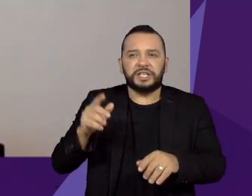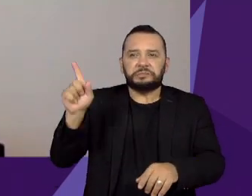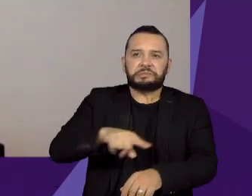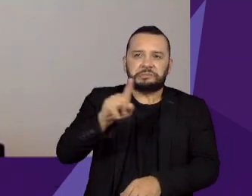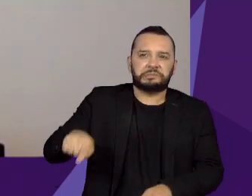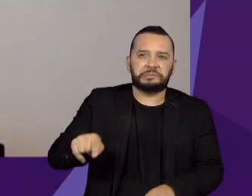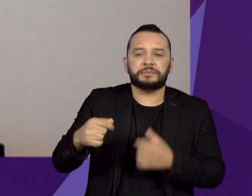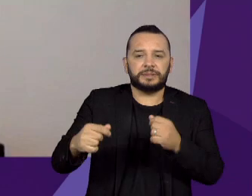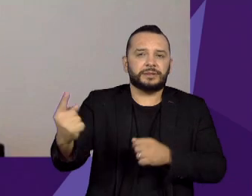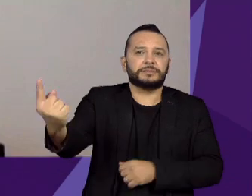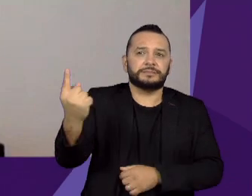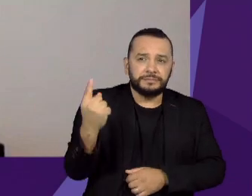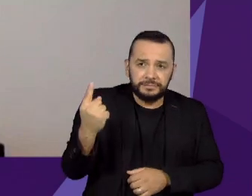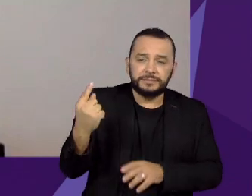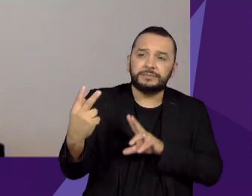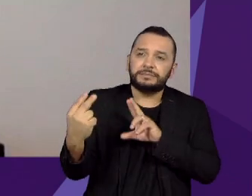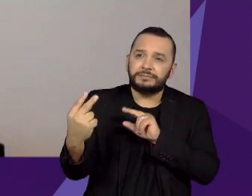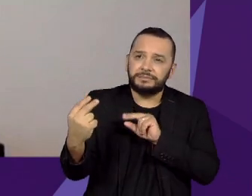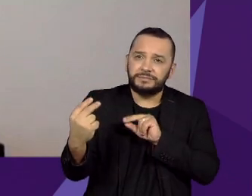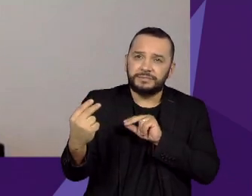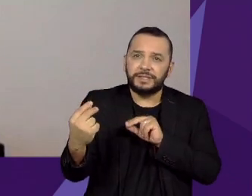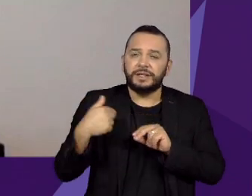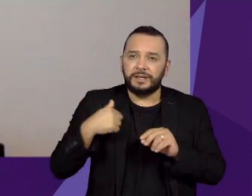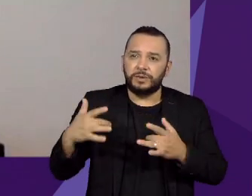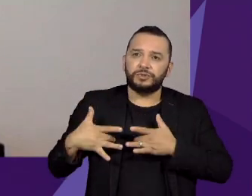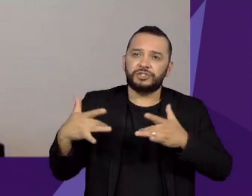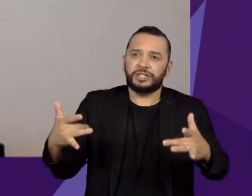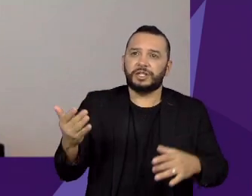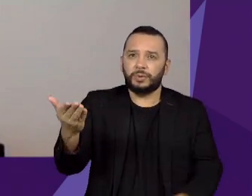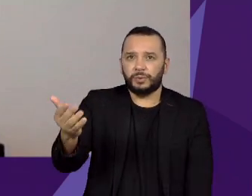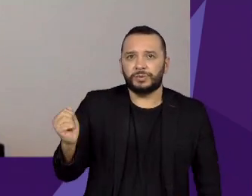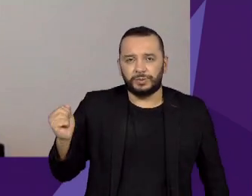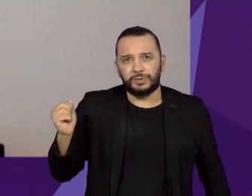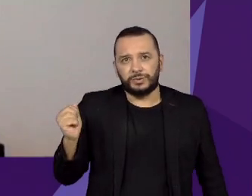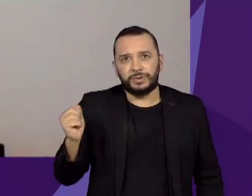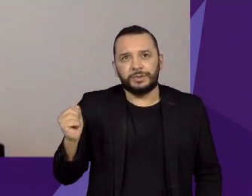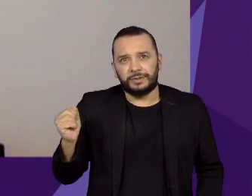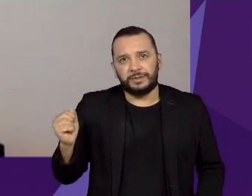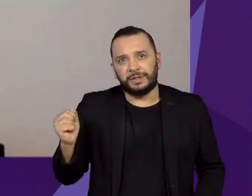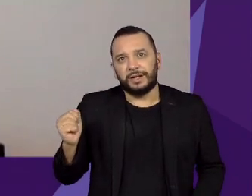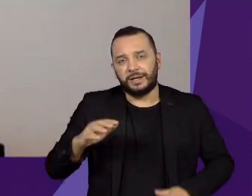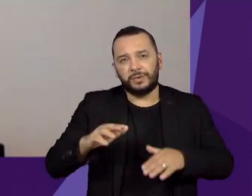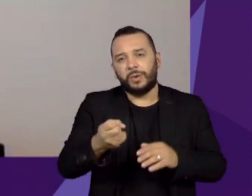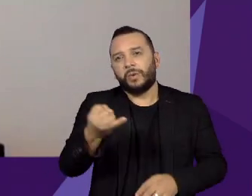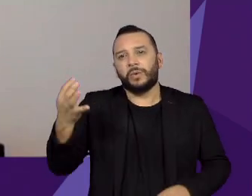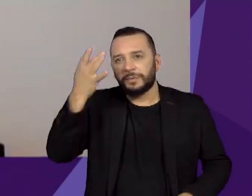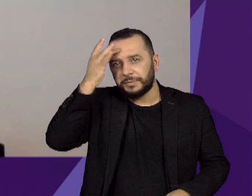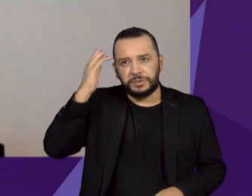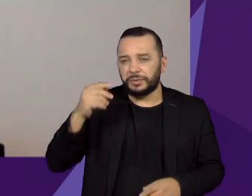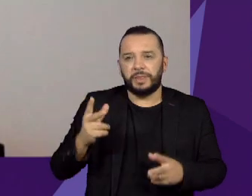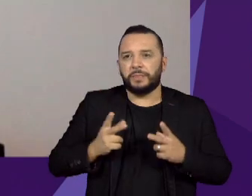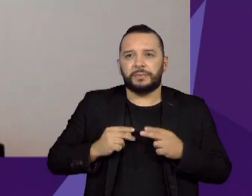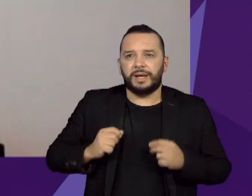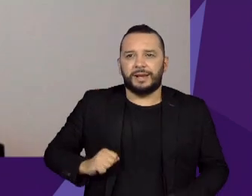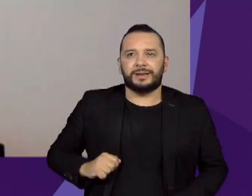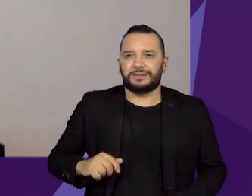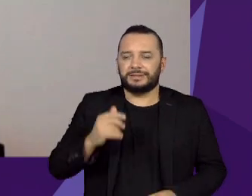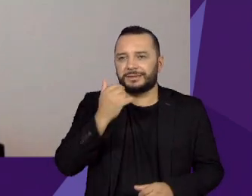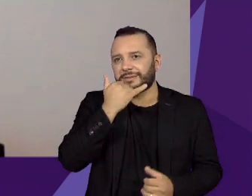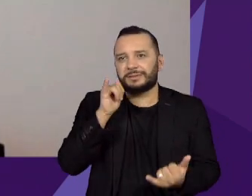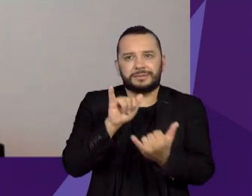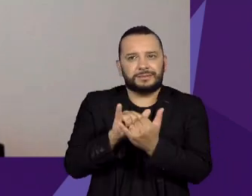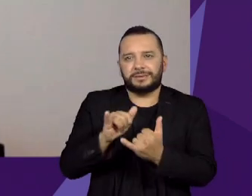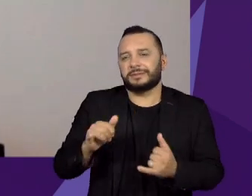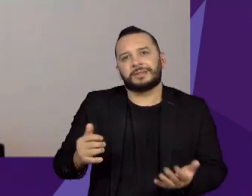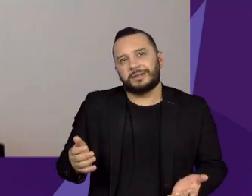dá. Talvez eu seja generoso demais com algumas pessoas que não mereceriam. Acho que